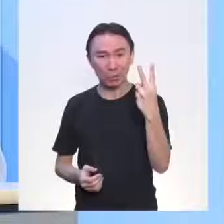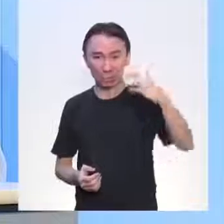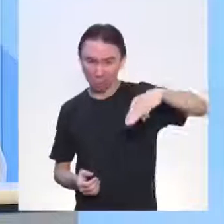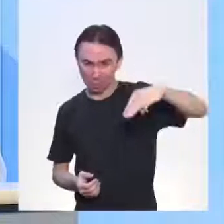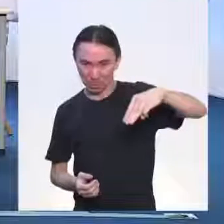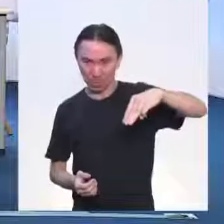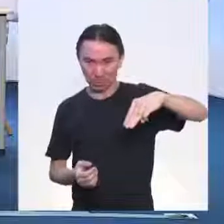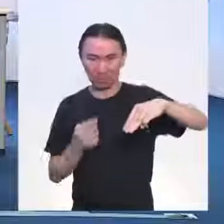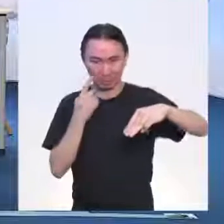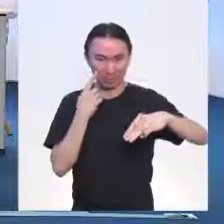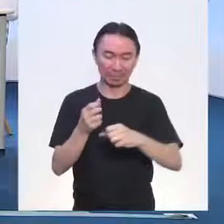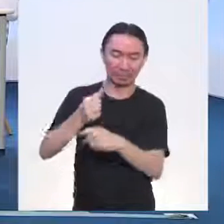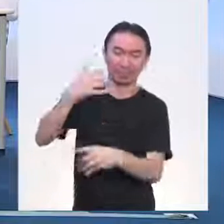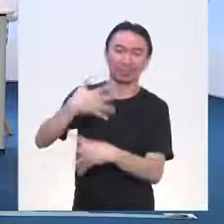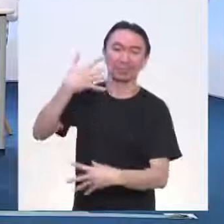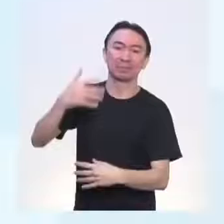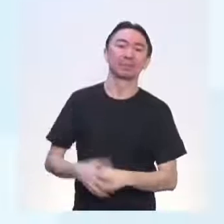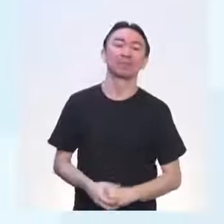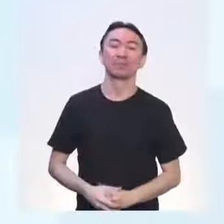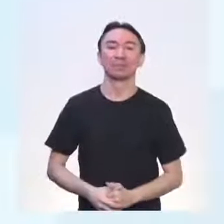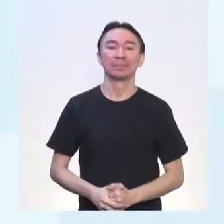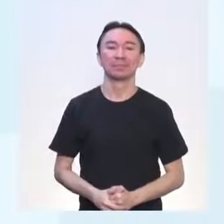2. 2 minutos para o chat, então.